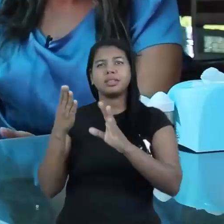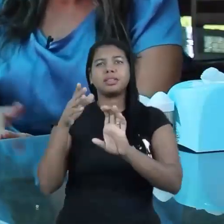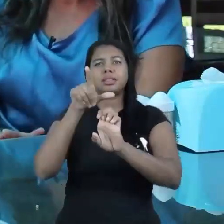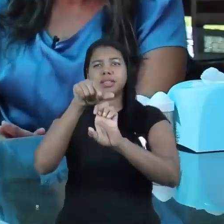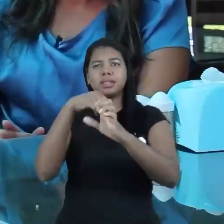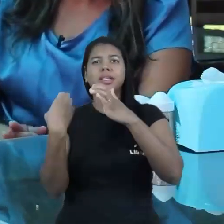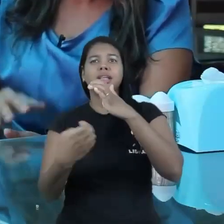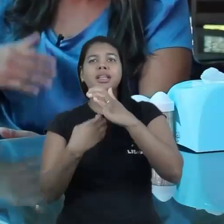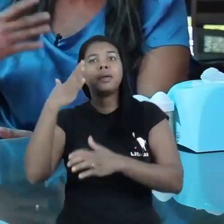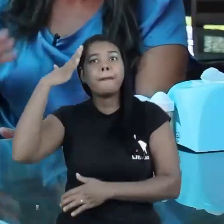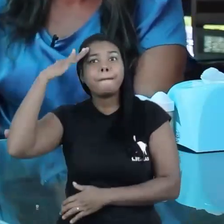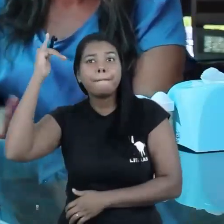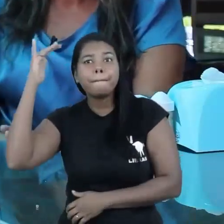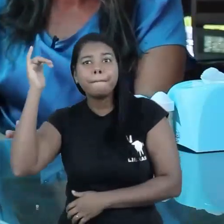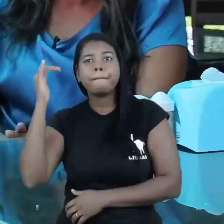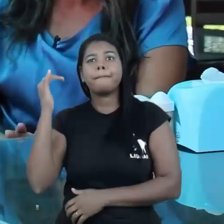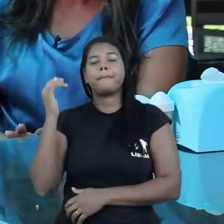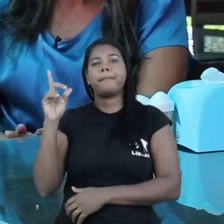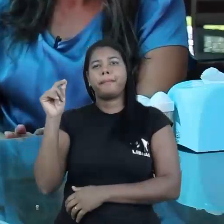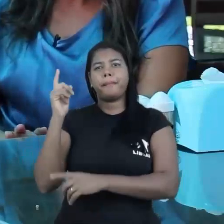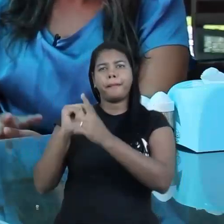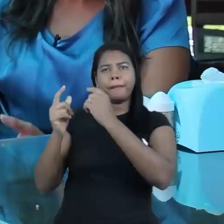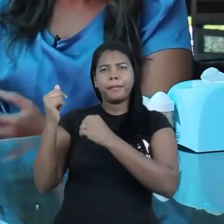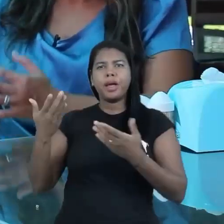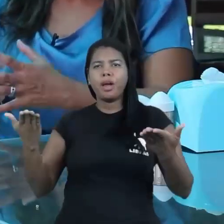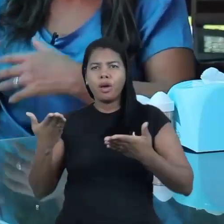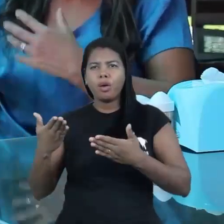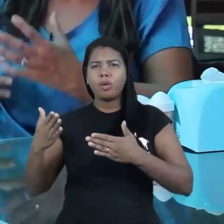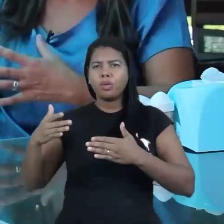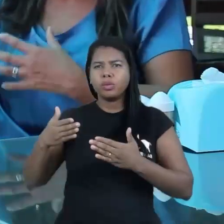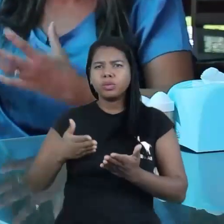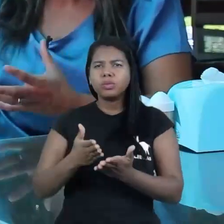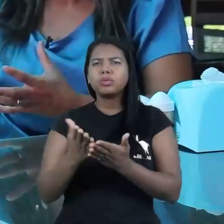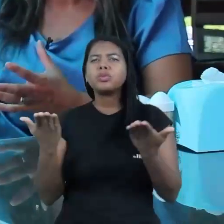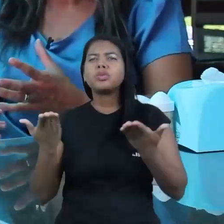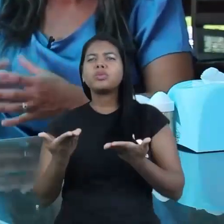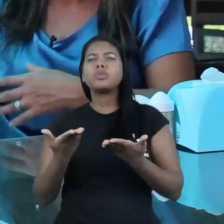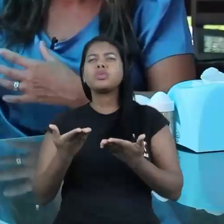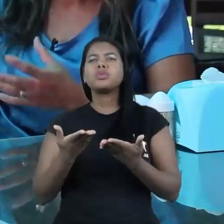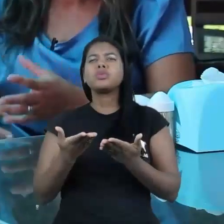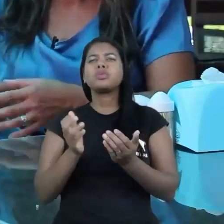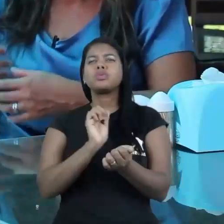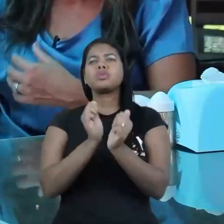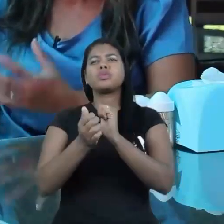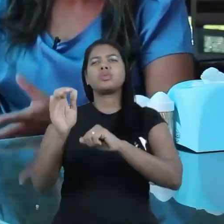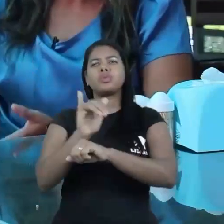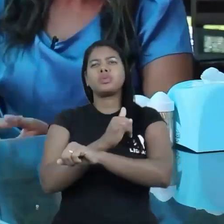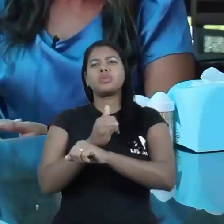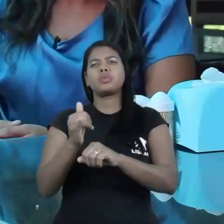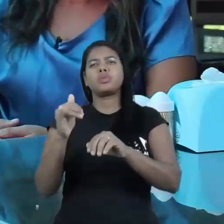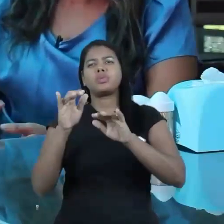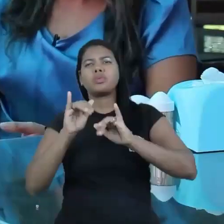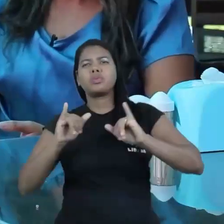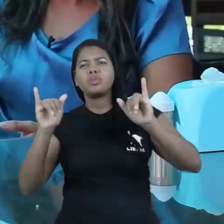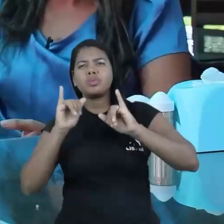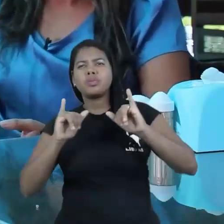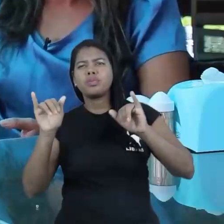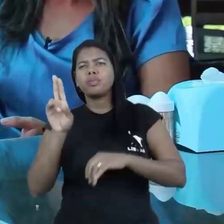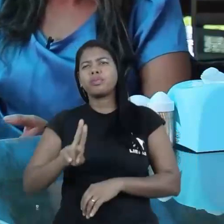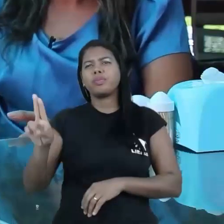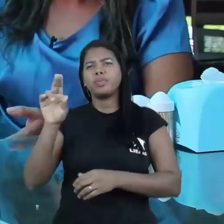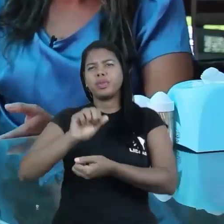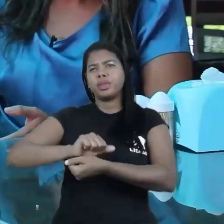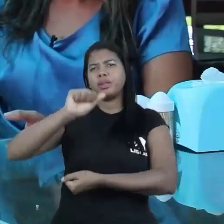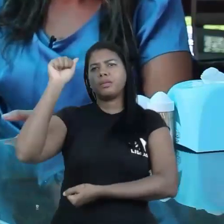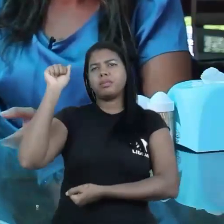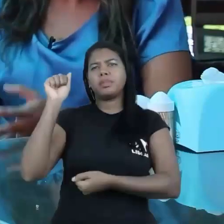para outros que querem iniciar ou que já estão no segmento, né? Quais foram as suas estratégias, né, de marketing, estratégias internas, né,